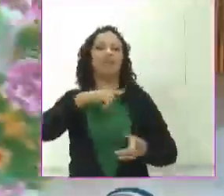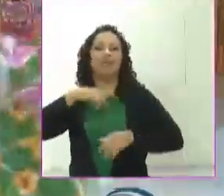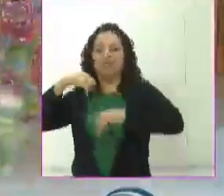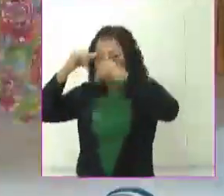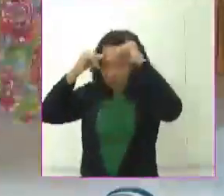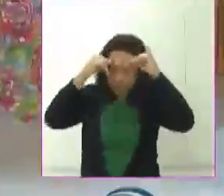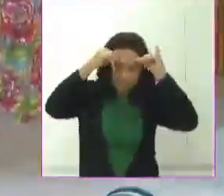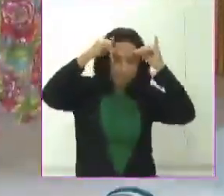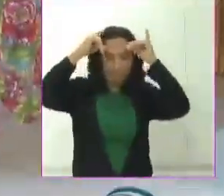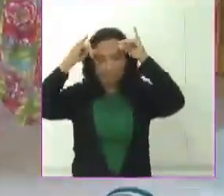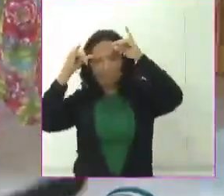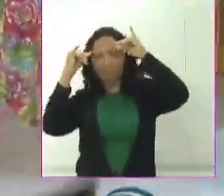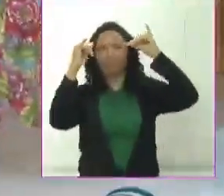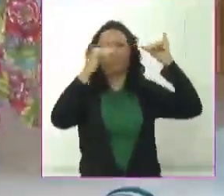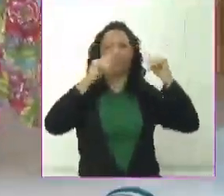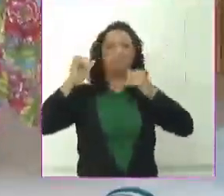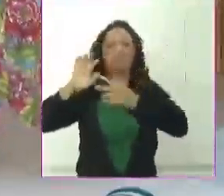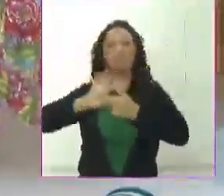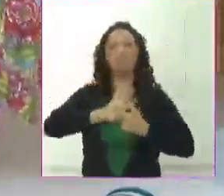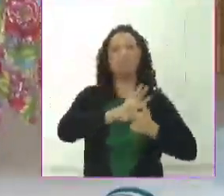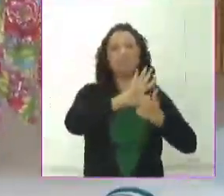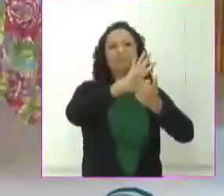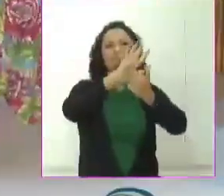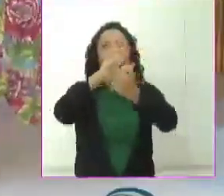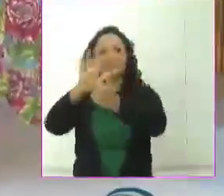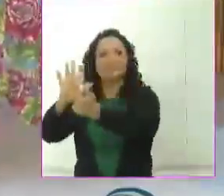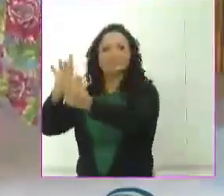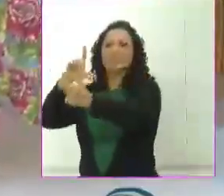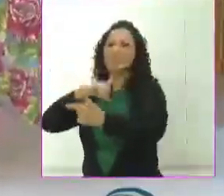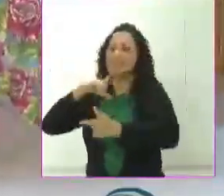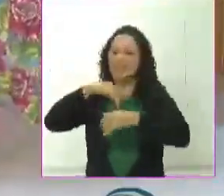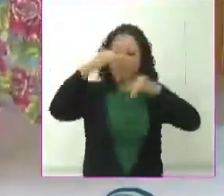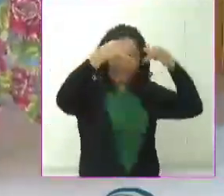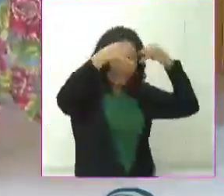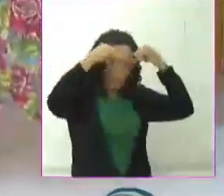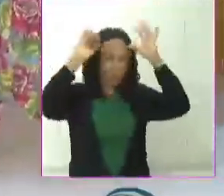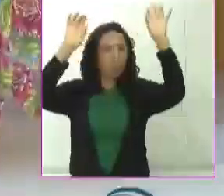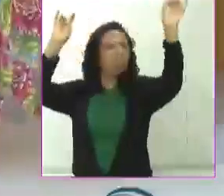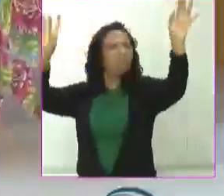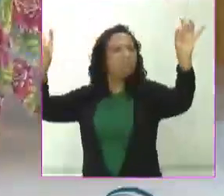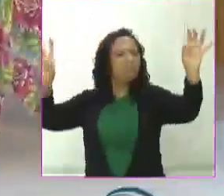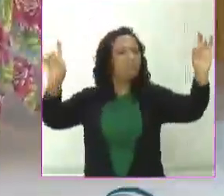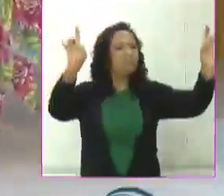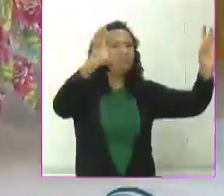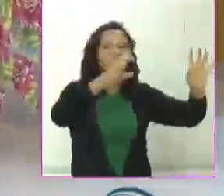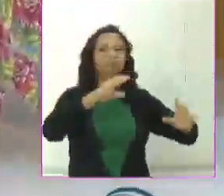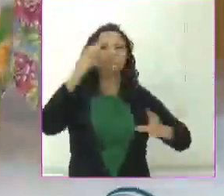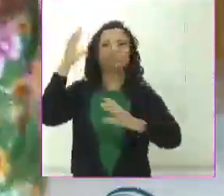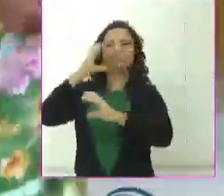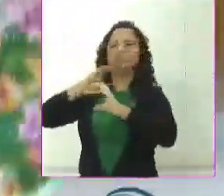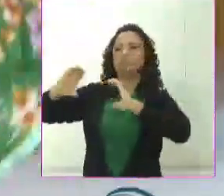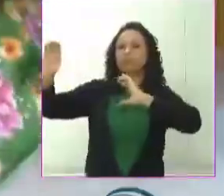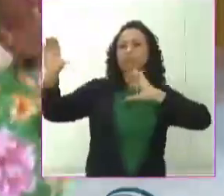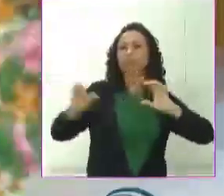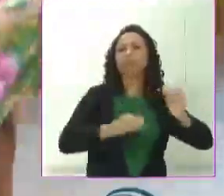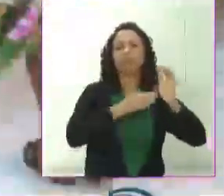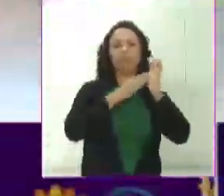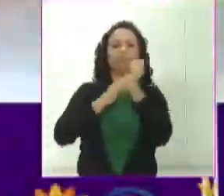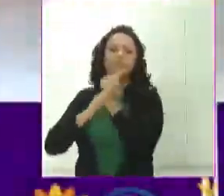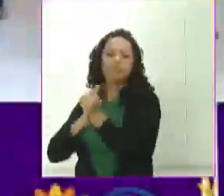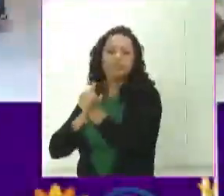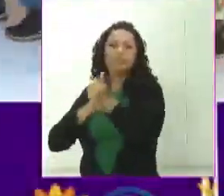aos pés da cruz. Sou precioso e a voz que me conduz,